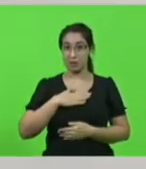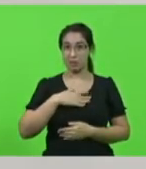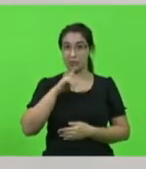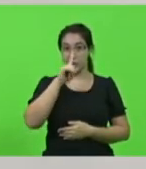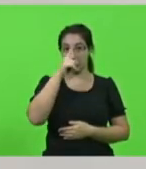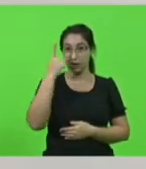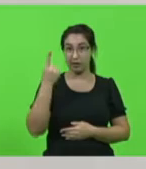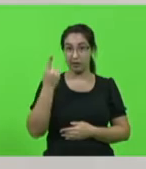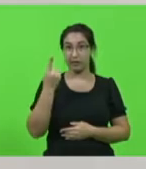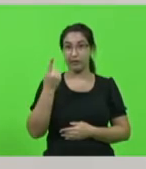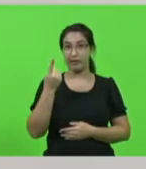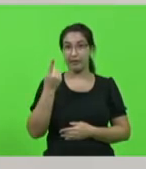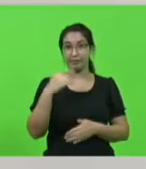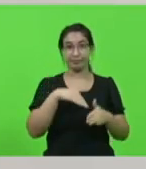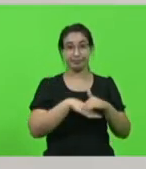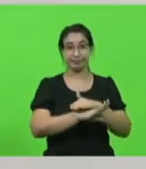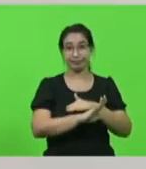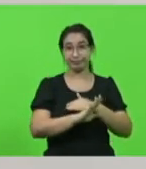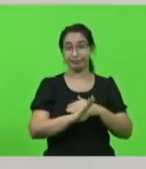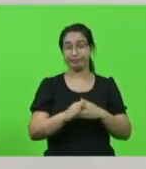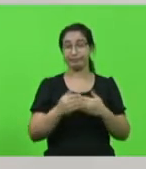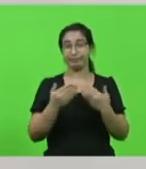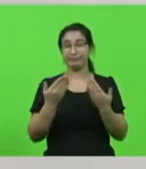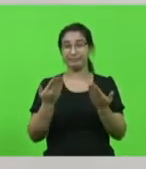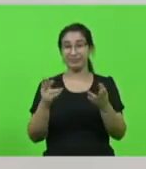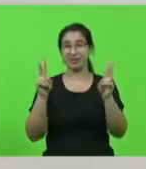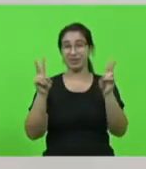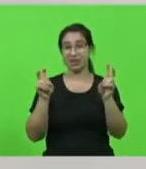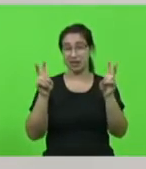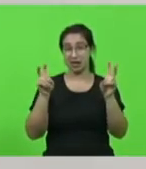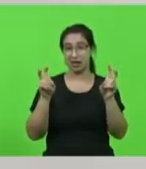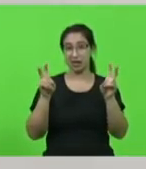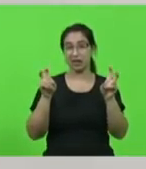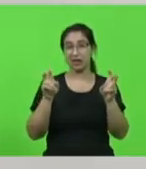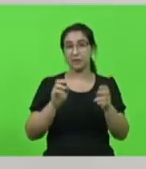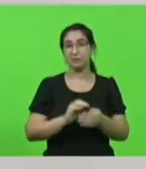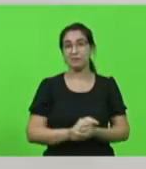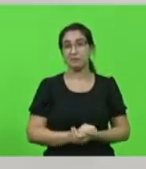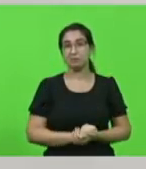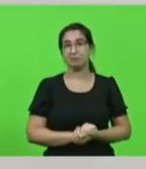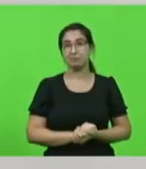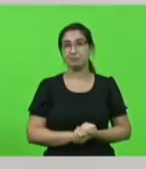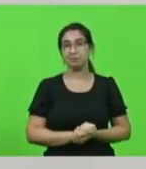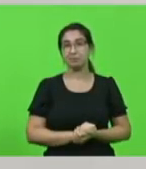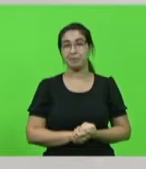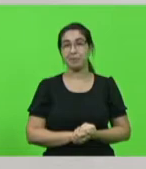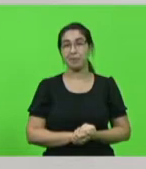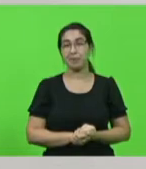foi enterrada para tratar exatamente dessas irregularidades.